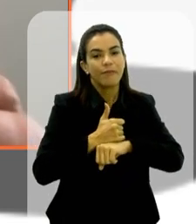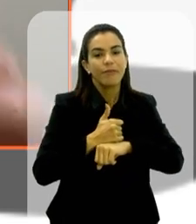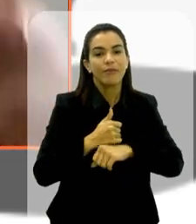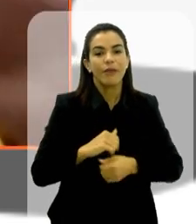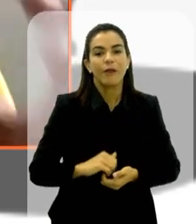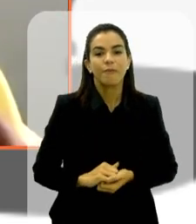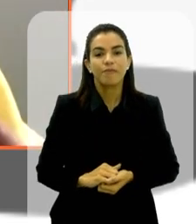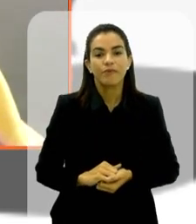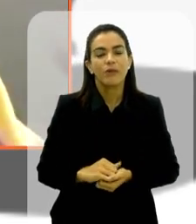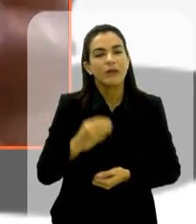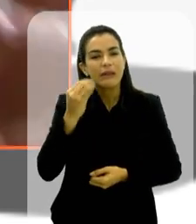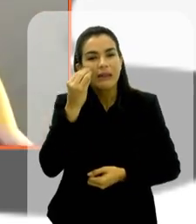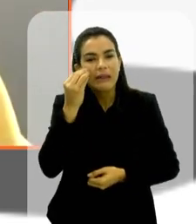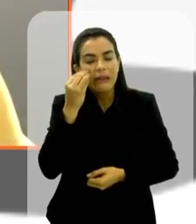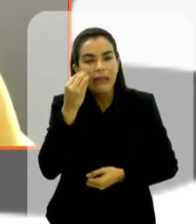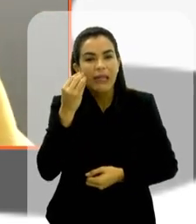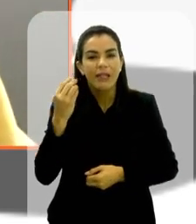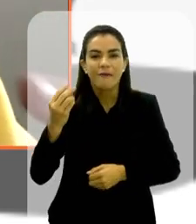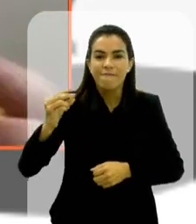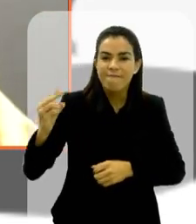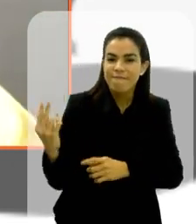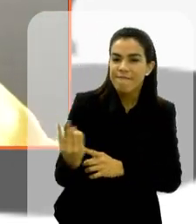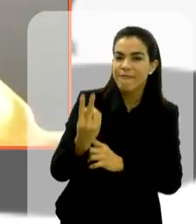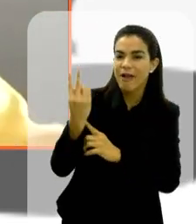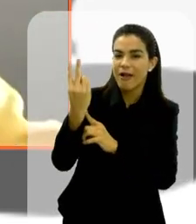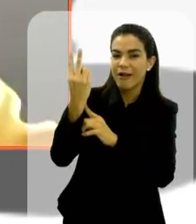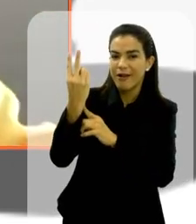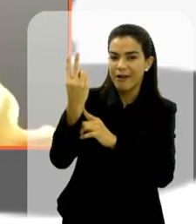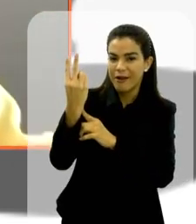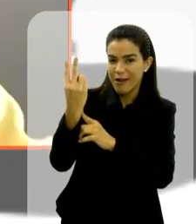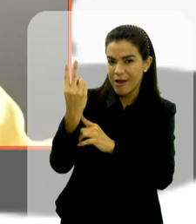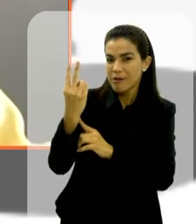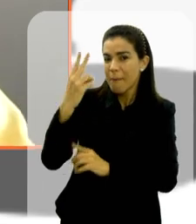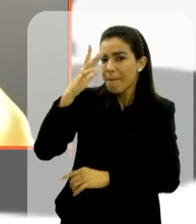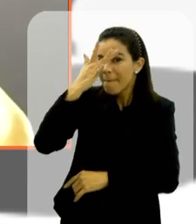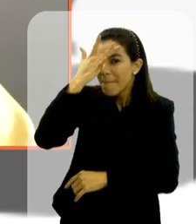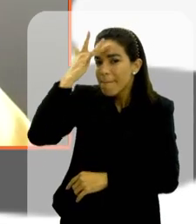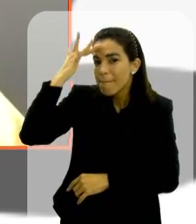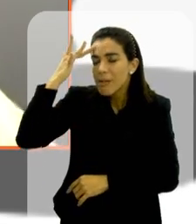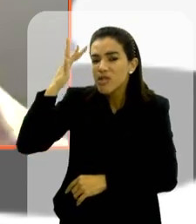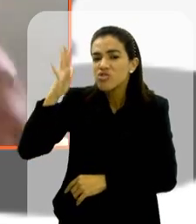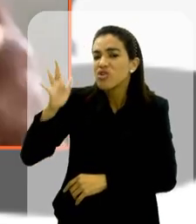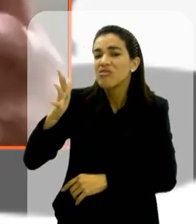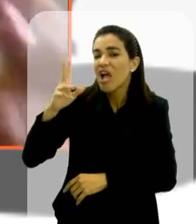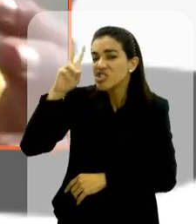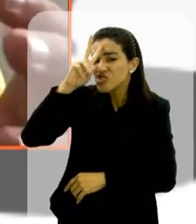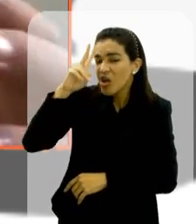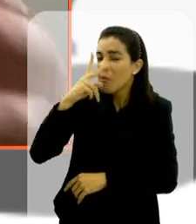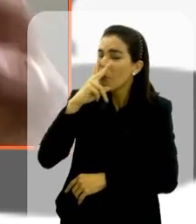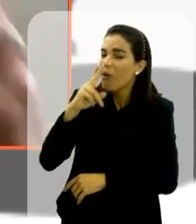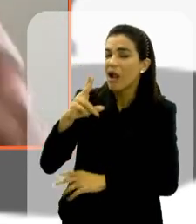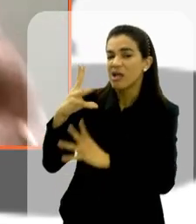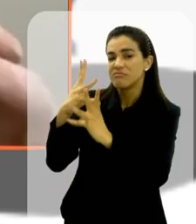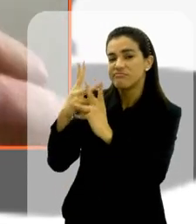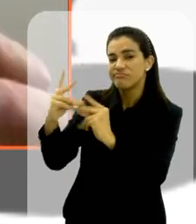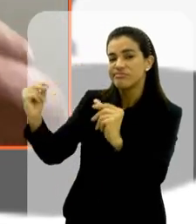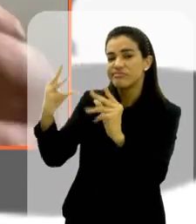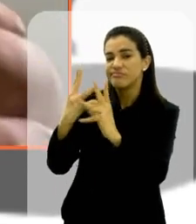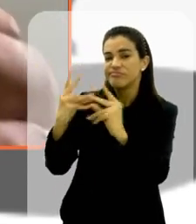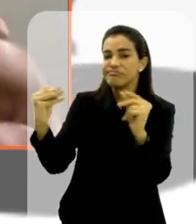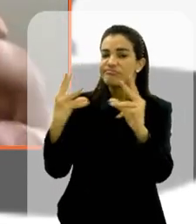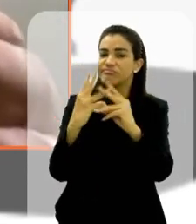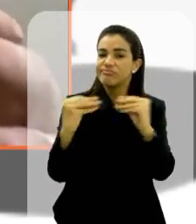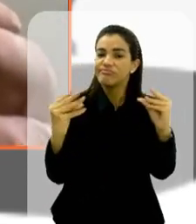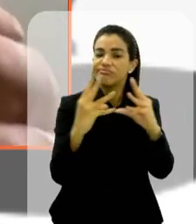enaltecer, valorizar uma pessoa esquecida, A gente procura sempre